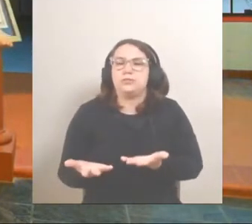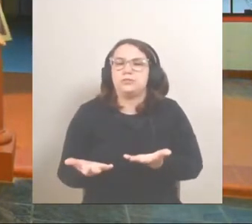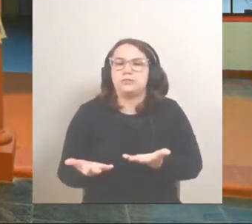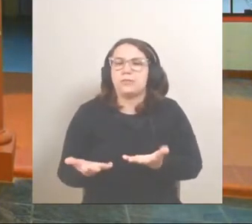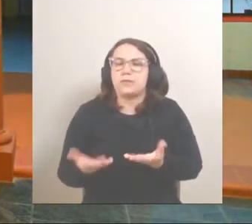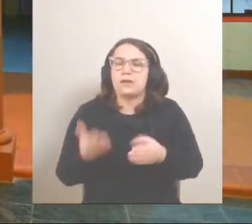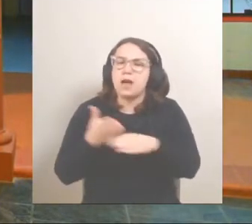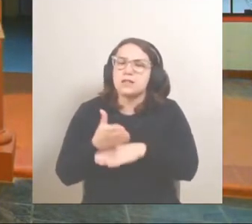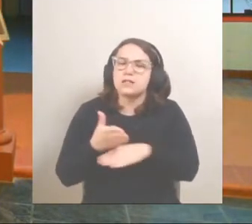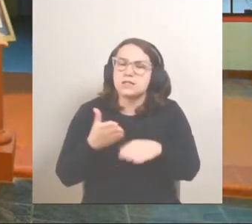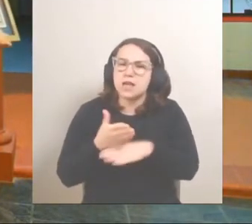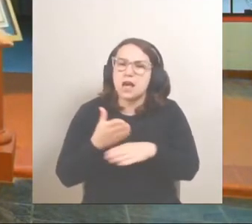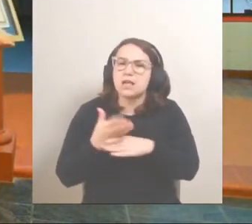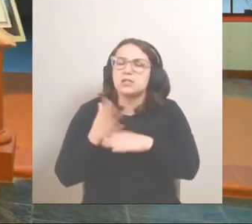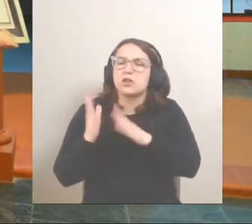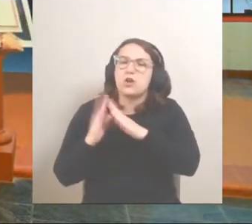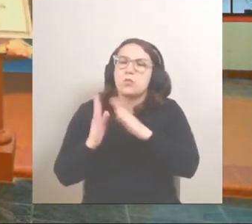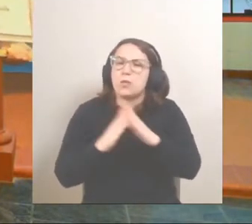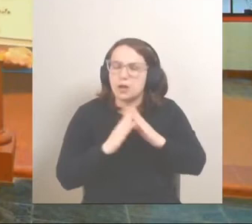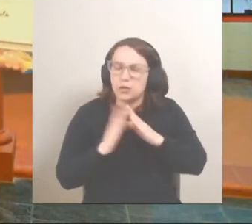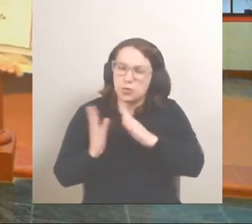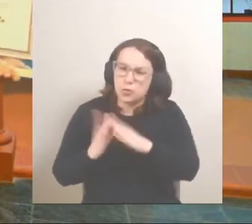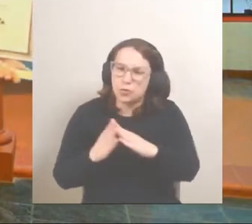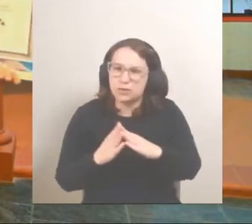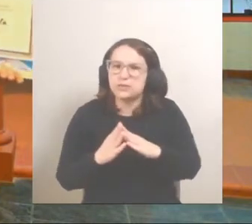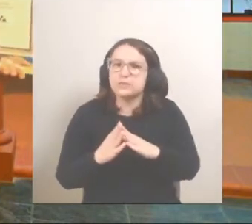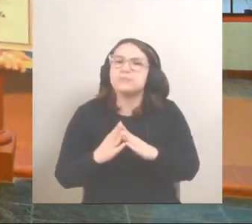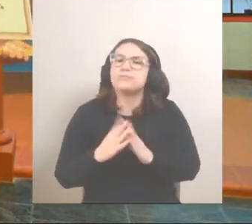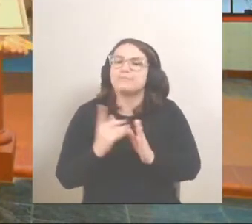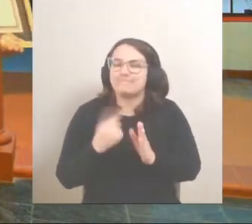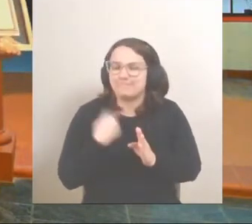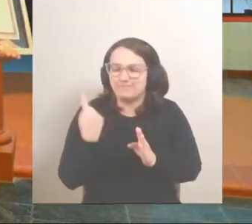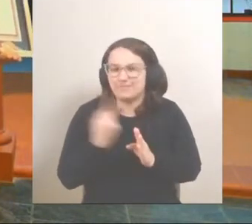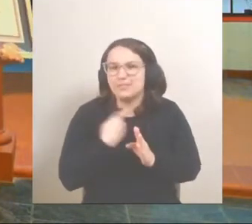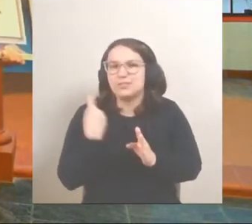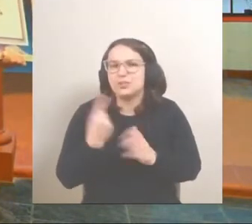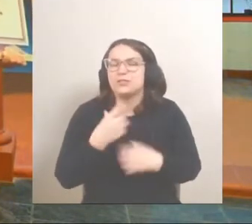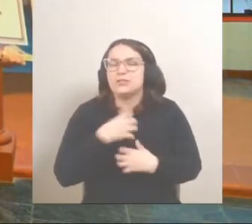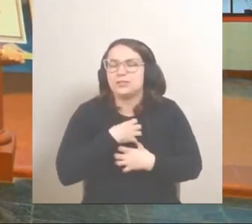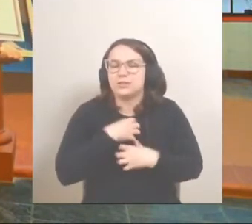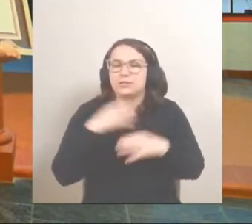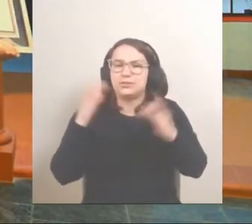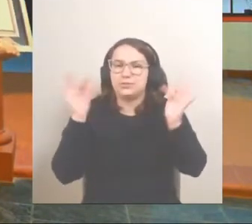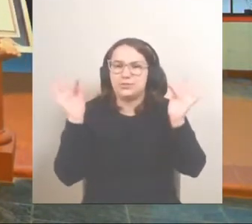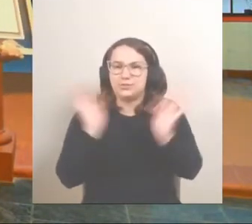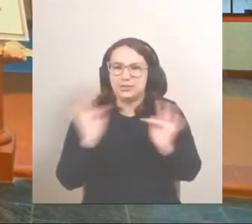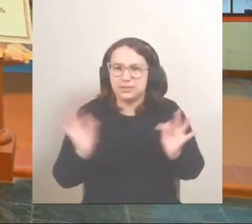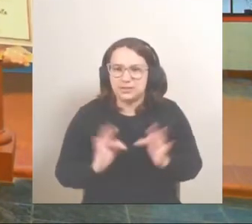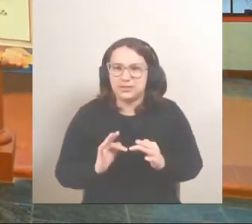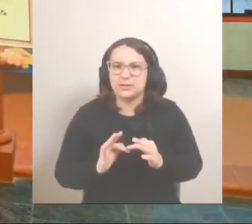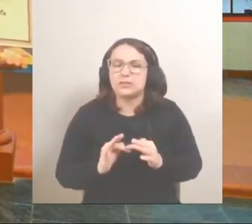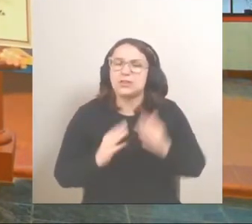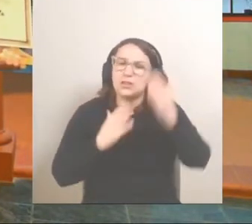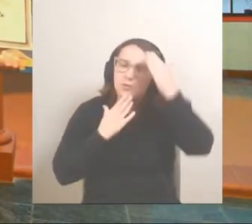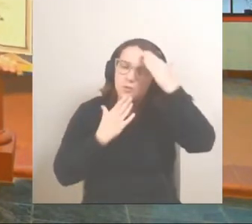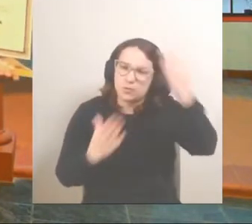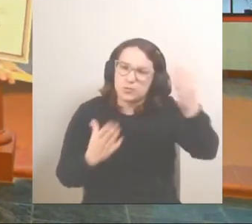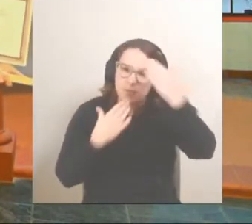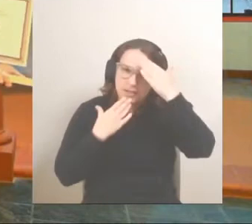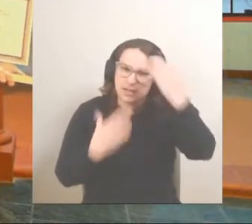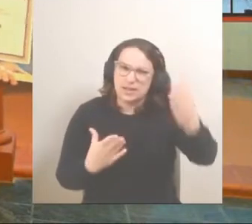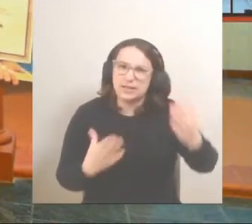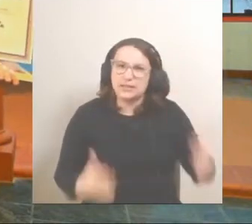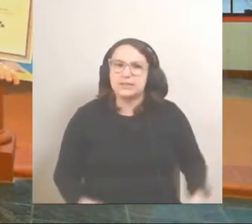dê acesso aos moradores. Então, a gente se sente muito honrado. Tá bom? Muito